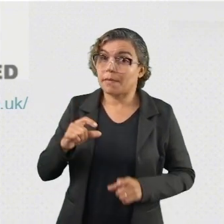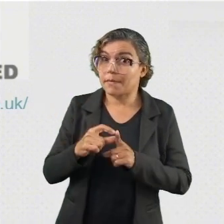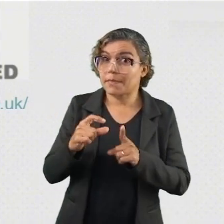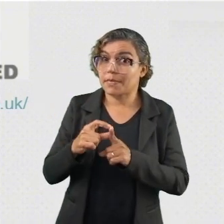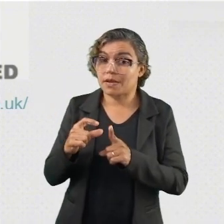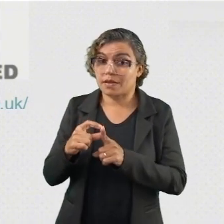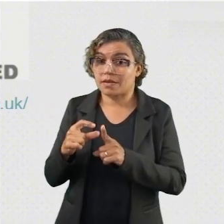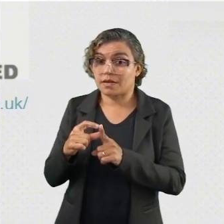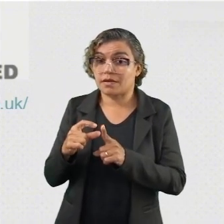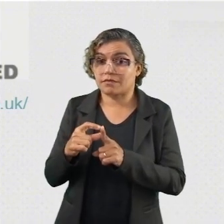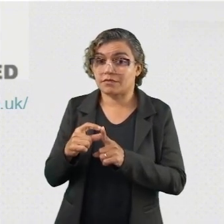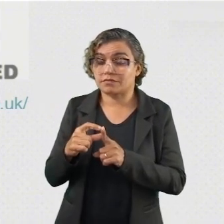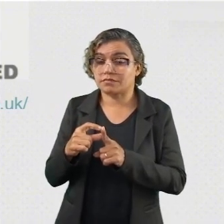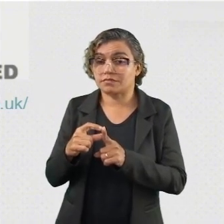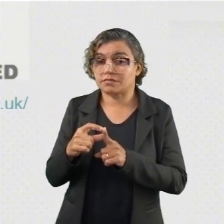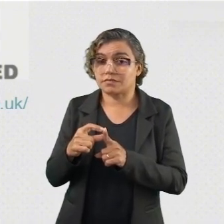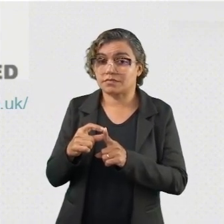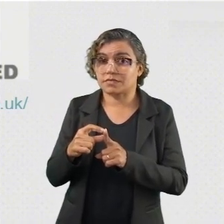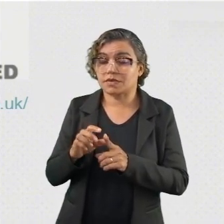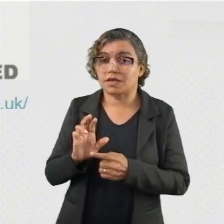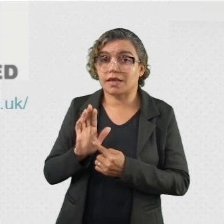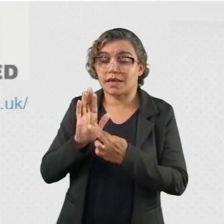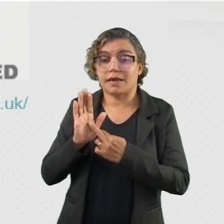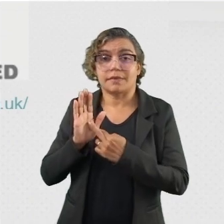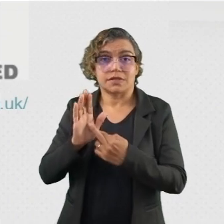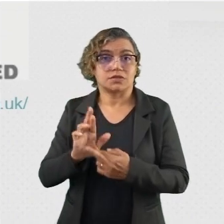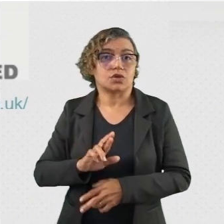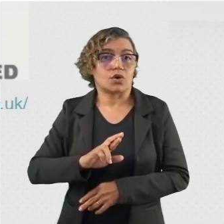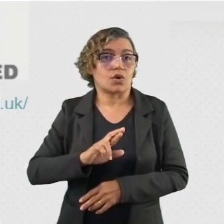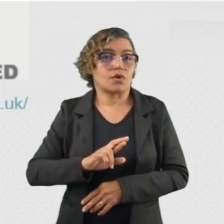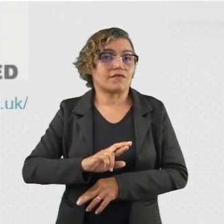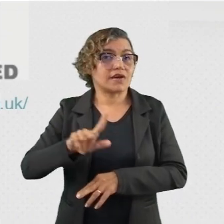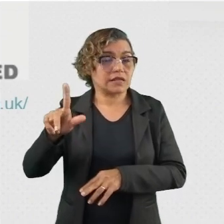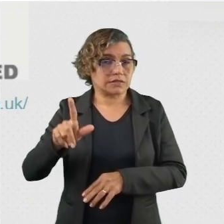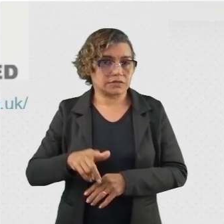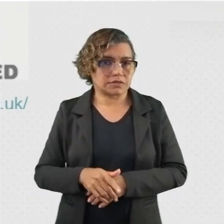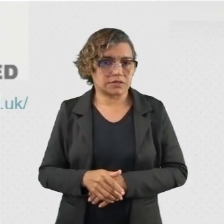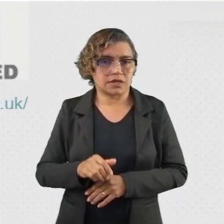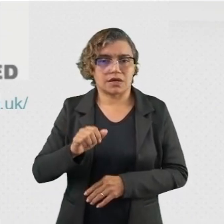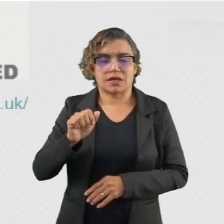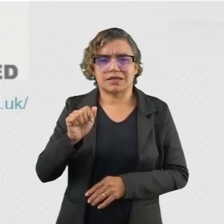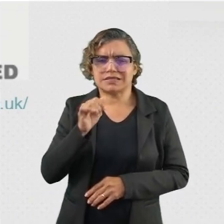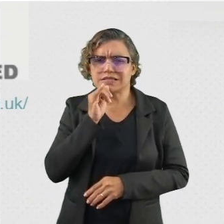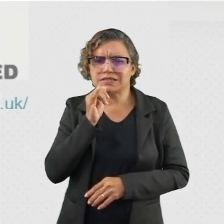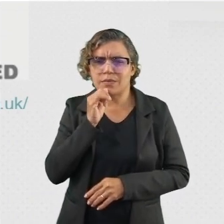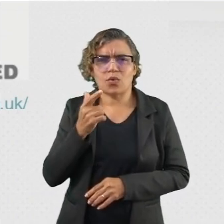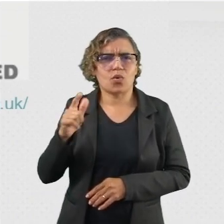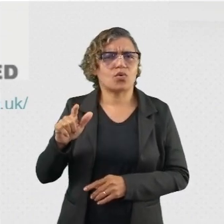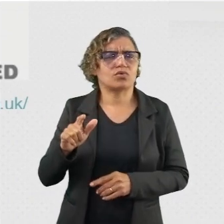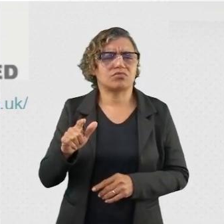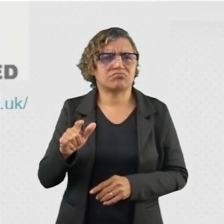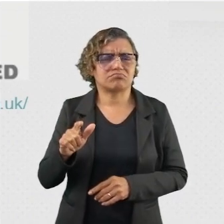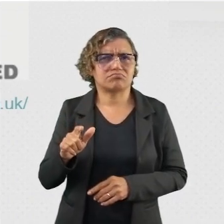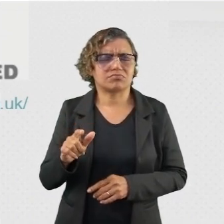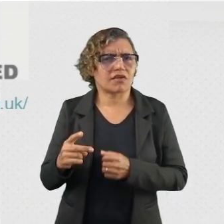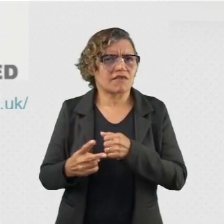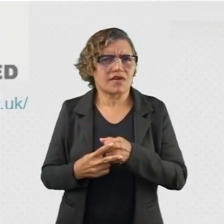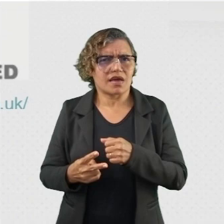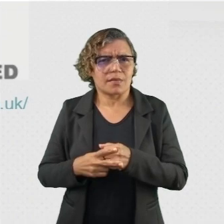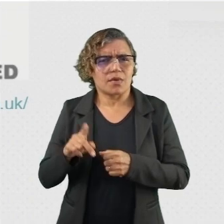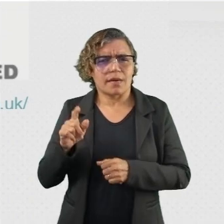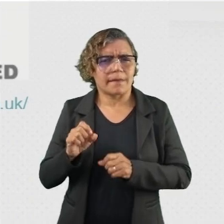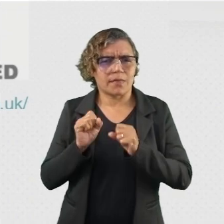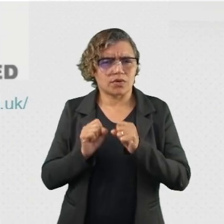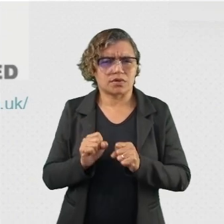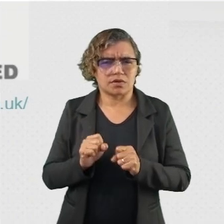representa can, que seria a lata. Professora, mas can não é o verbo poder? Sim, a mesma palavra